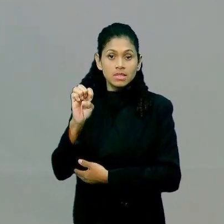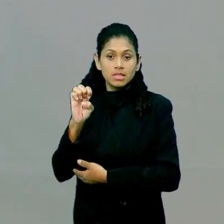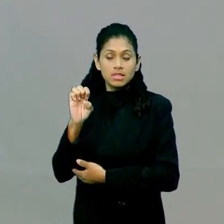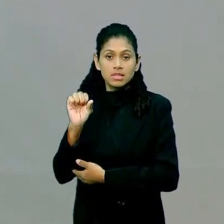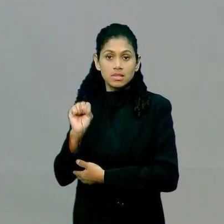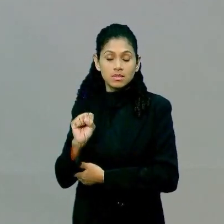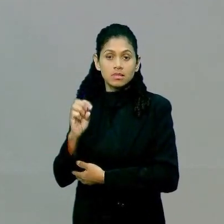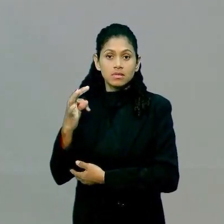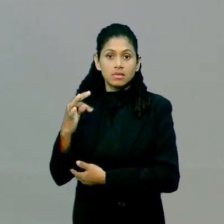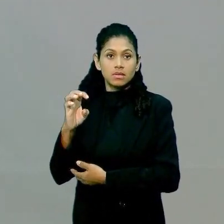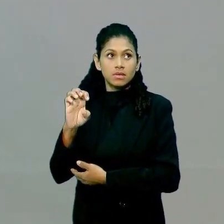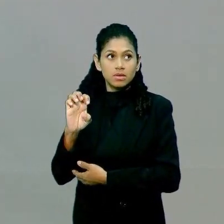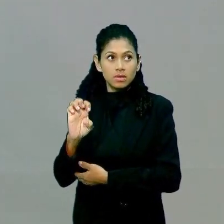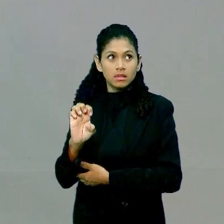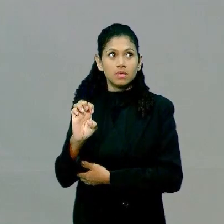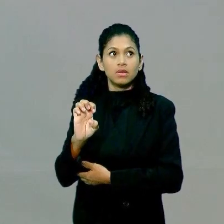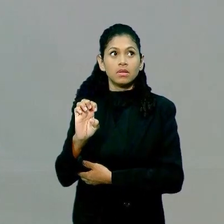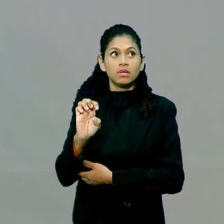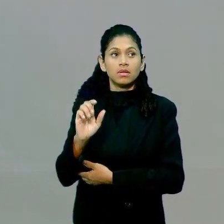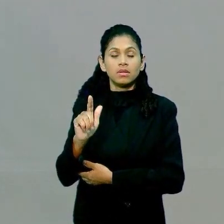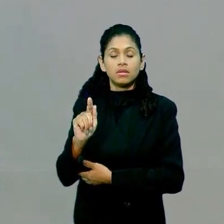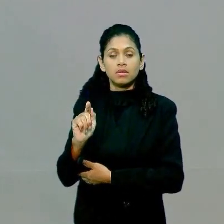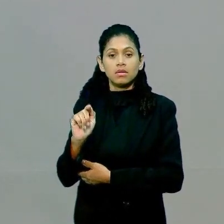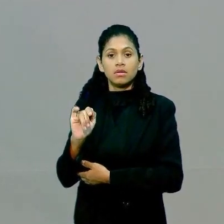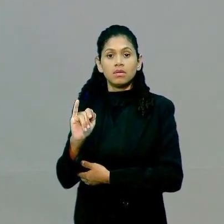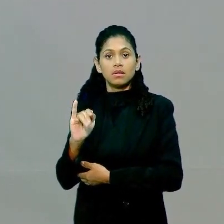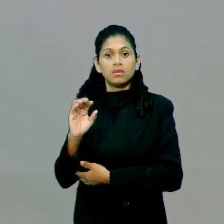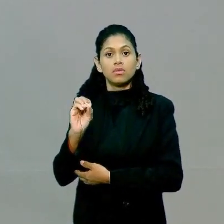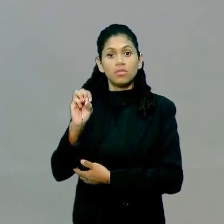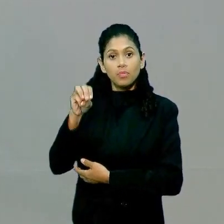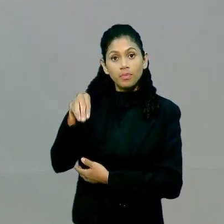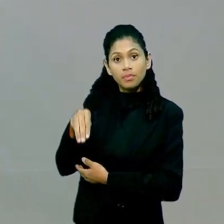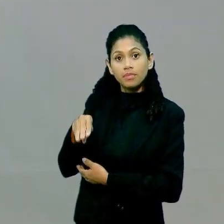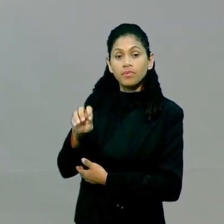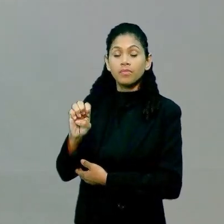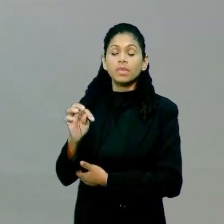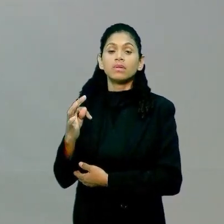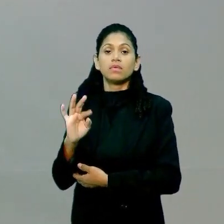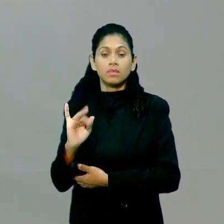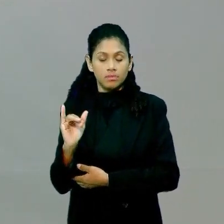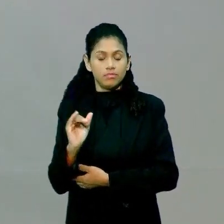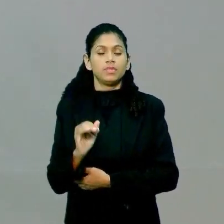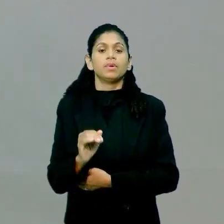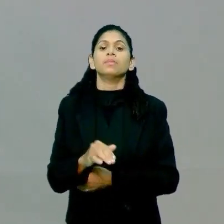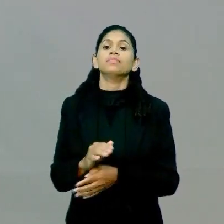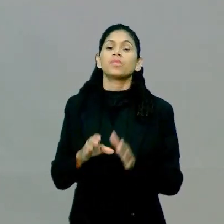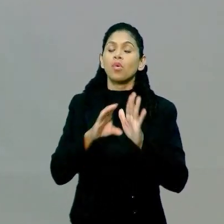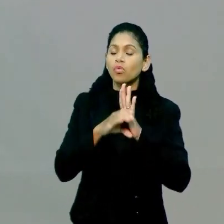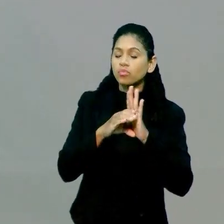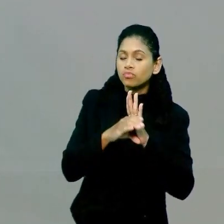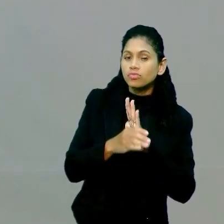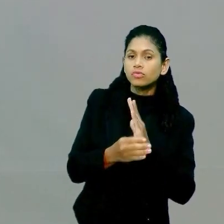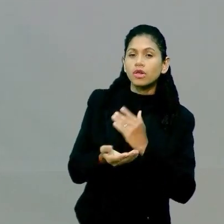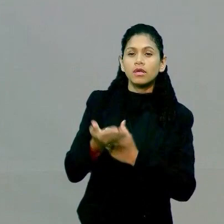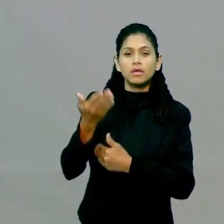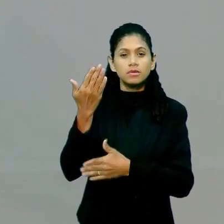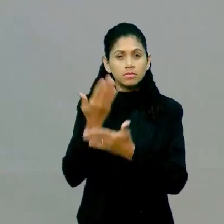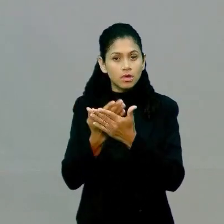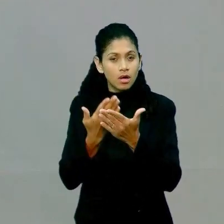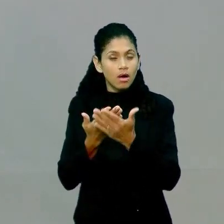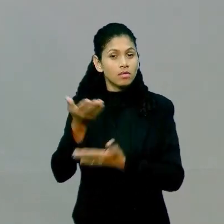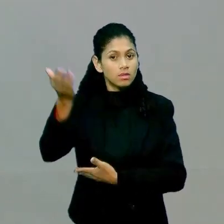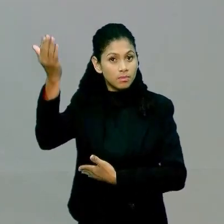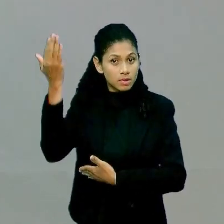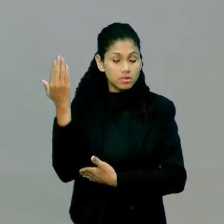o conceito de mol, de massa molecular, de massa atômica, de constante de Avogadro, e na aula de hoje nós iremos